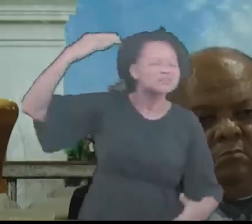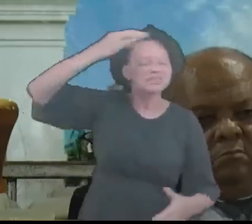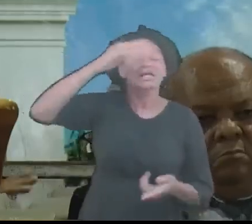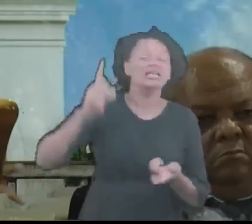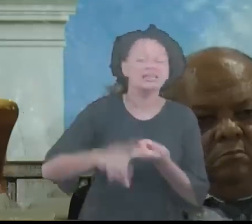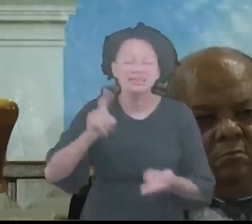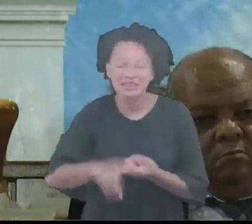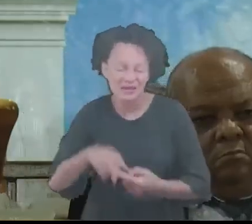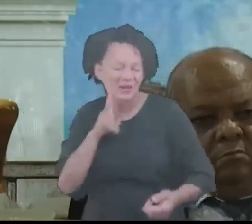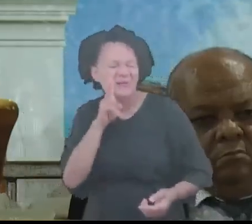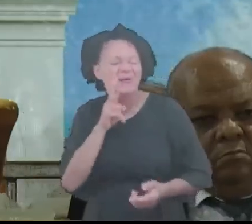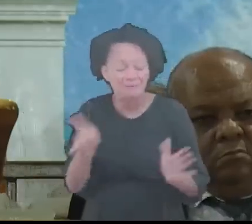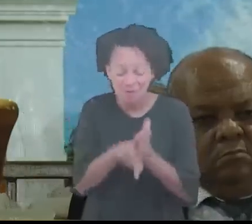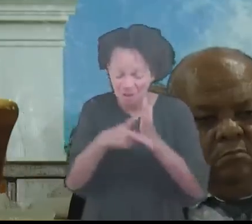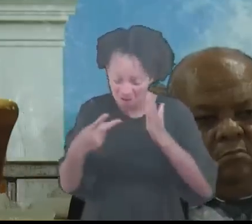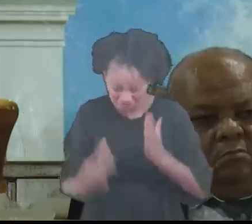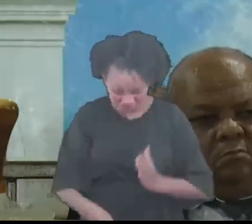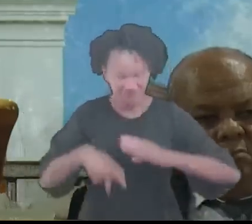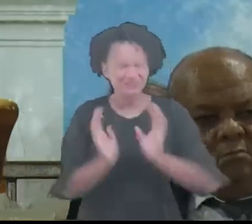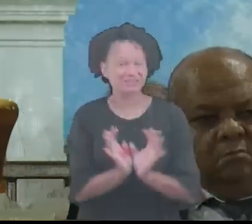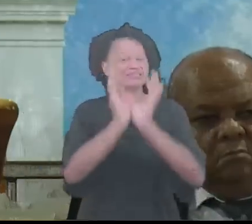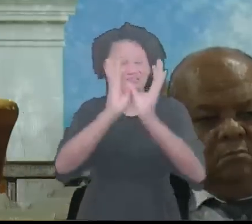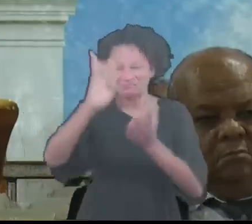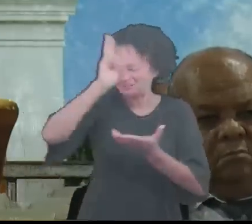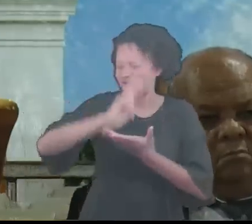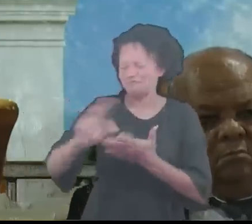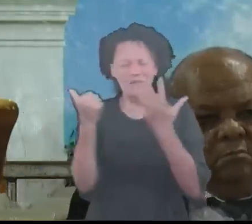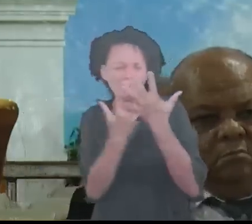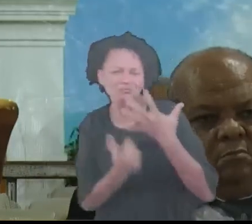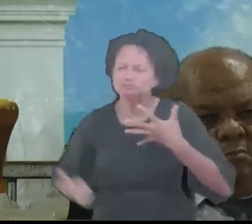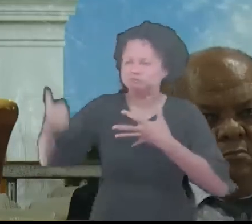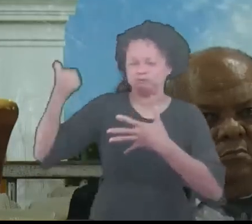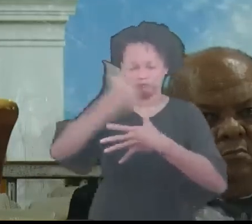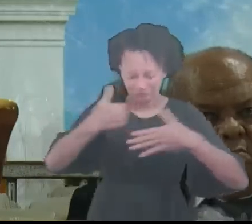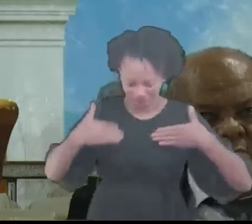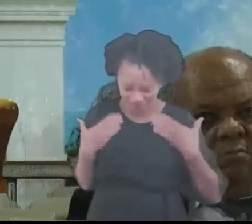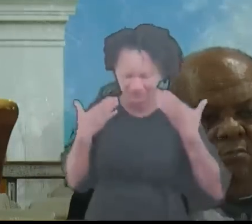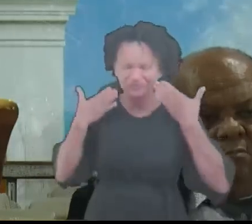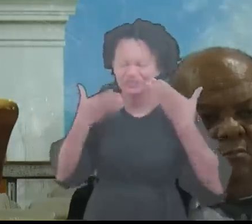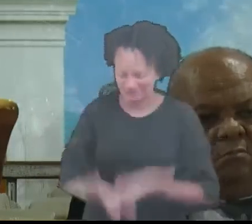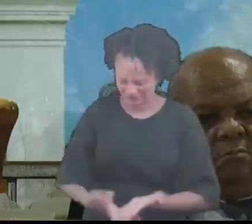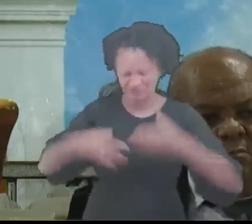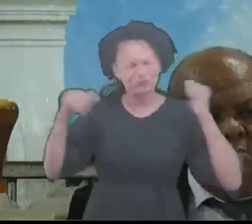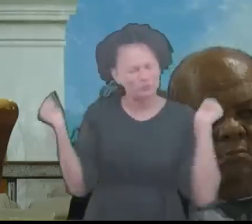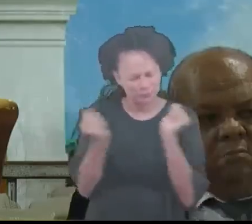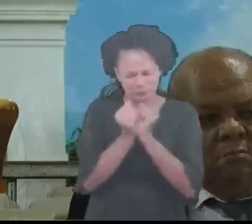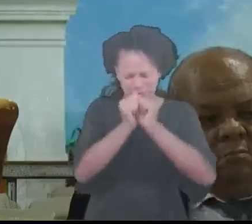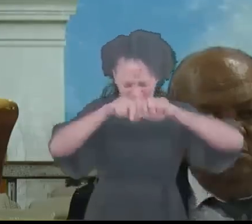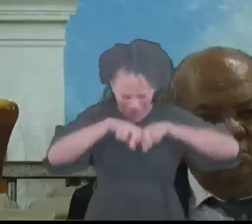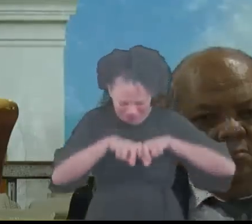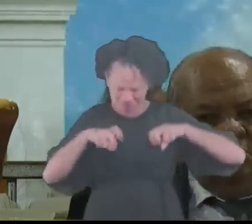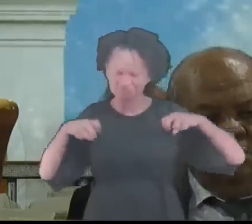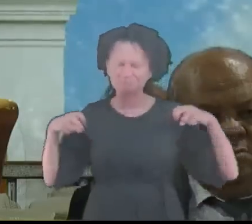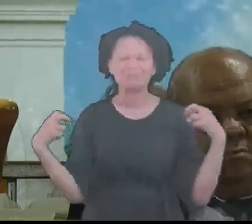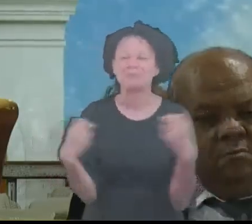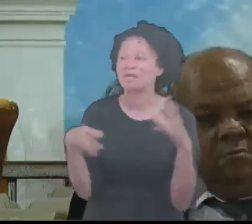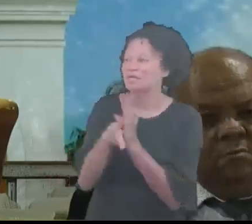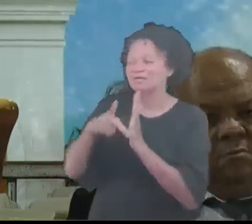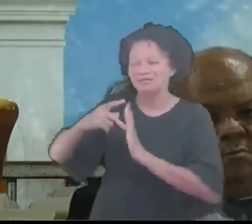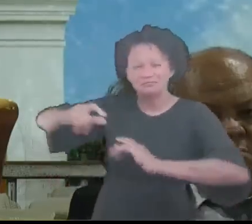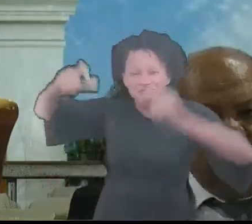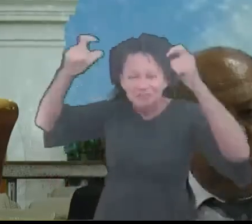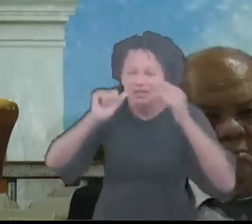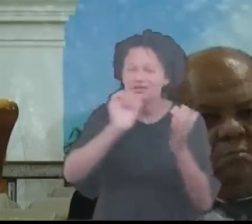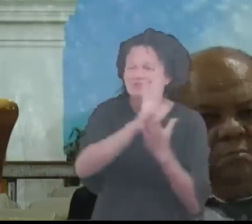vinho da ceia do Senhor, é um privilégio estar assentado à mesa do rei.